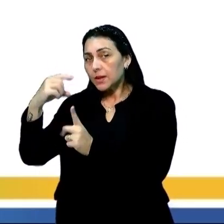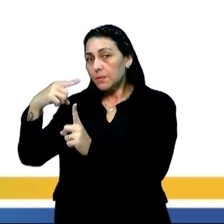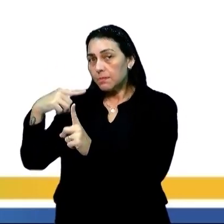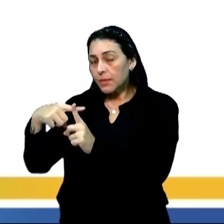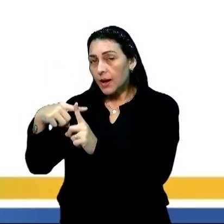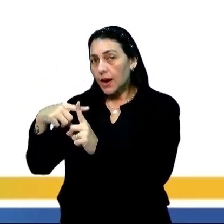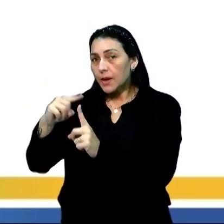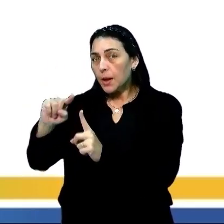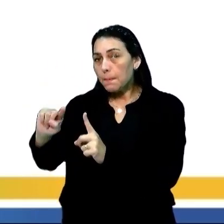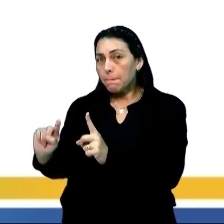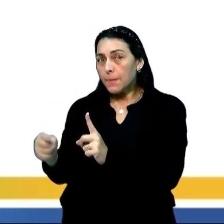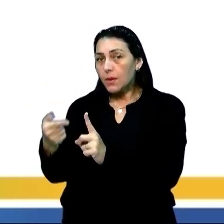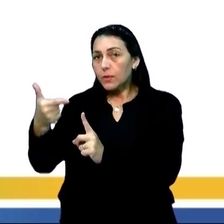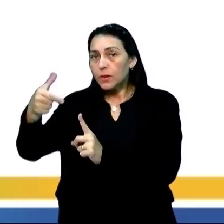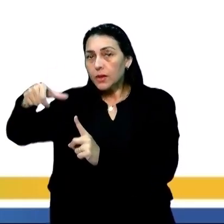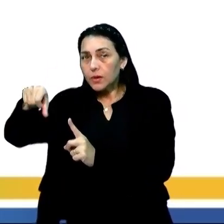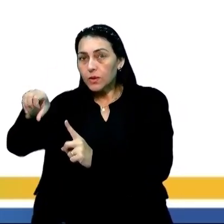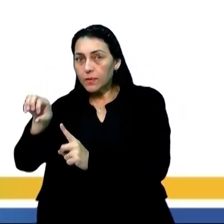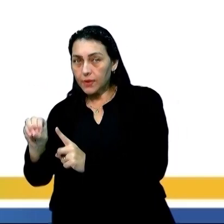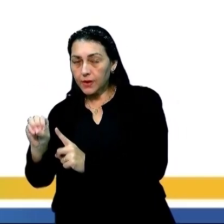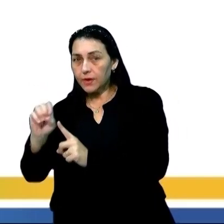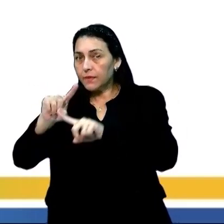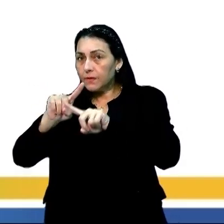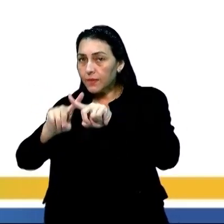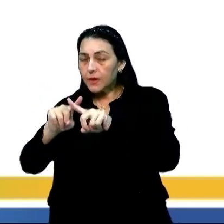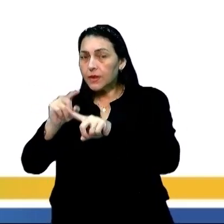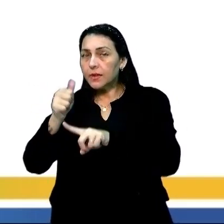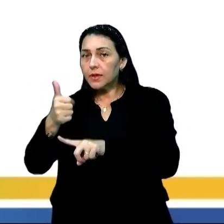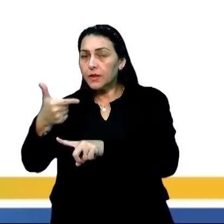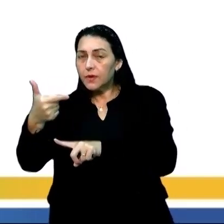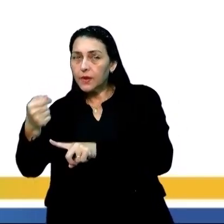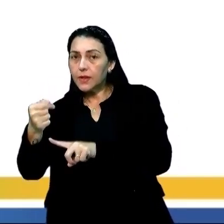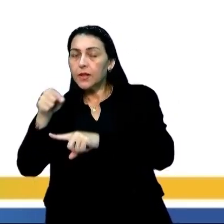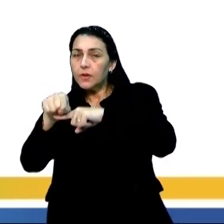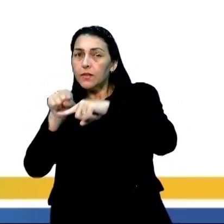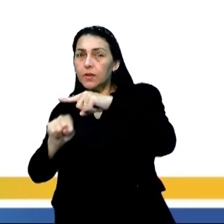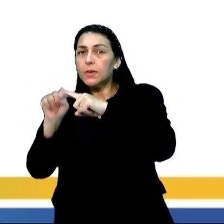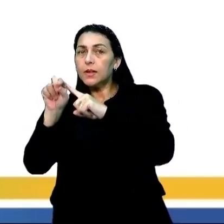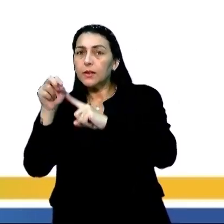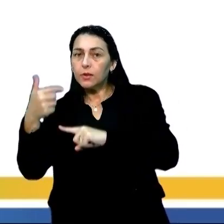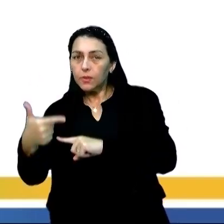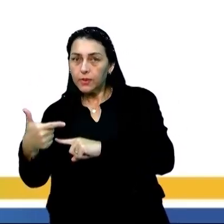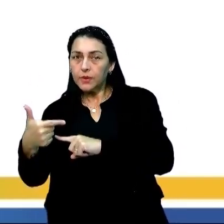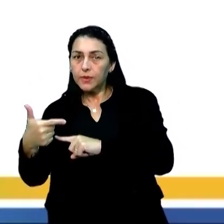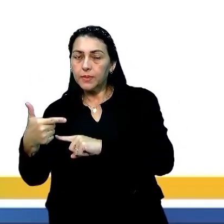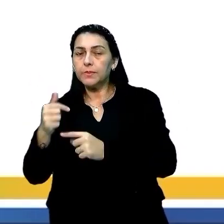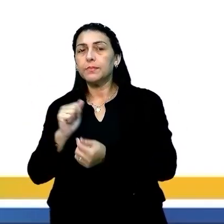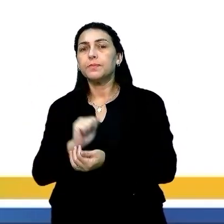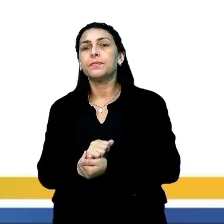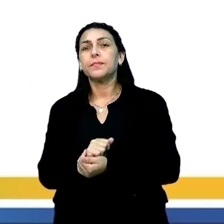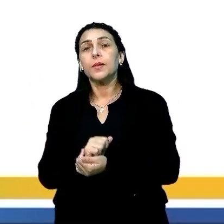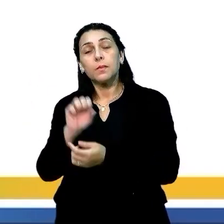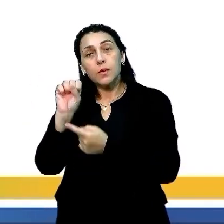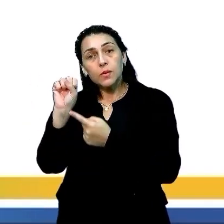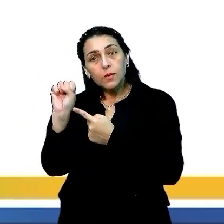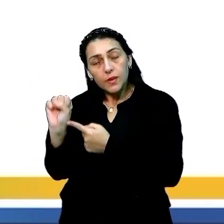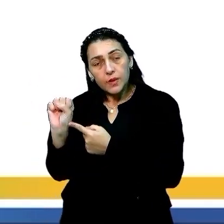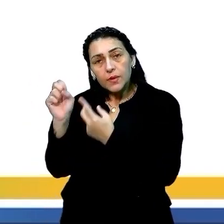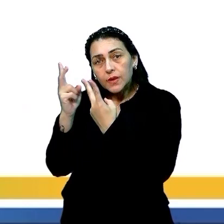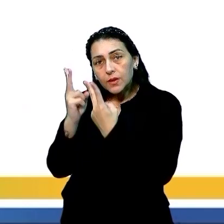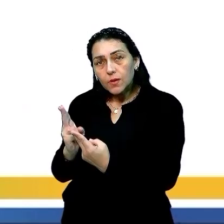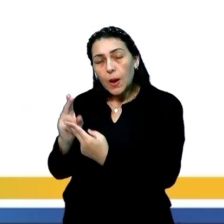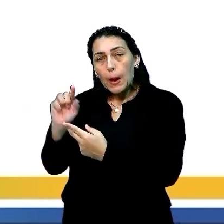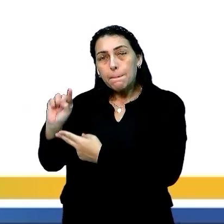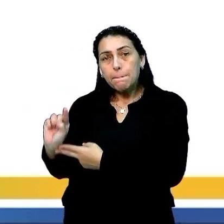mais 1.290 vezes 120 dividido para 2. Ou seja, o meu S vai ser igual